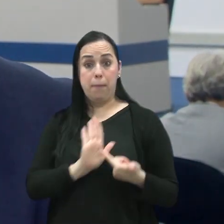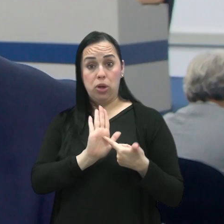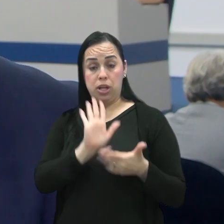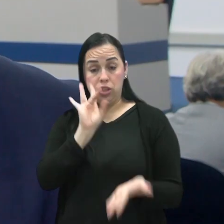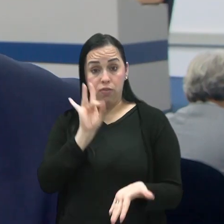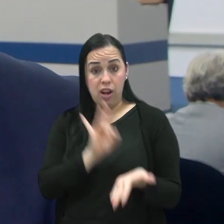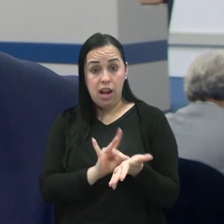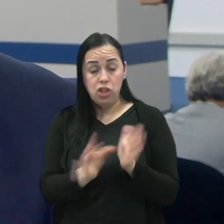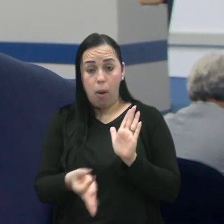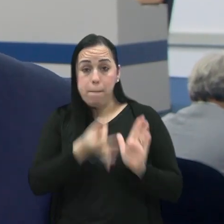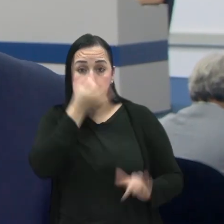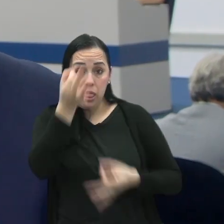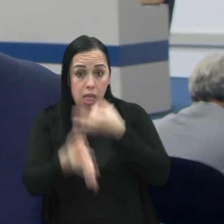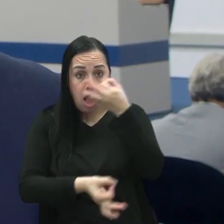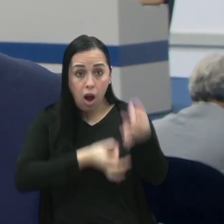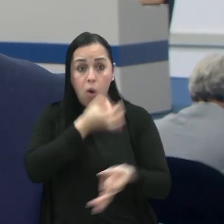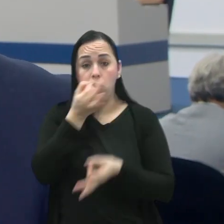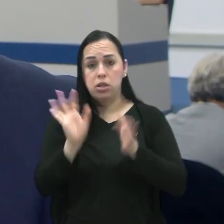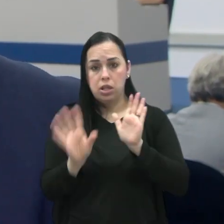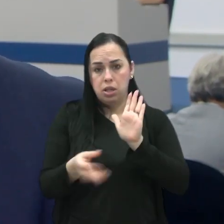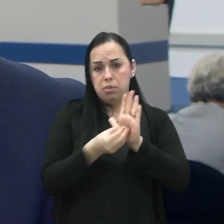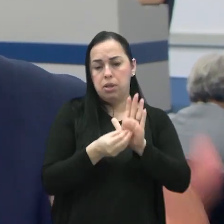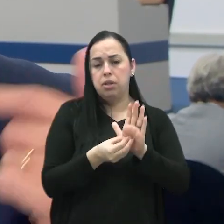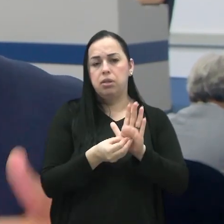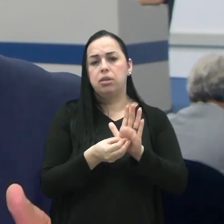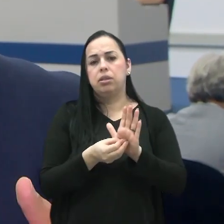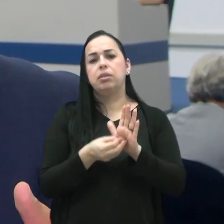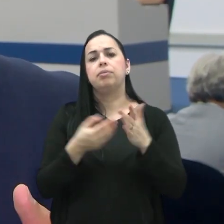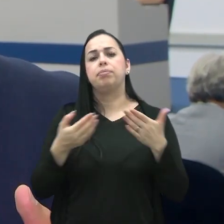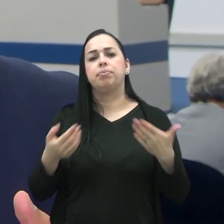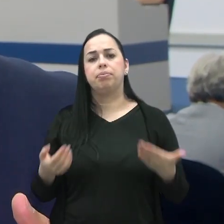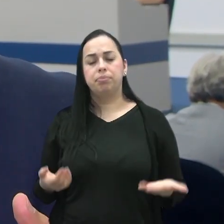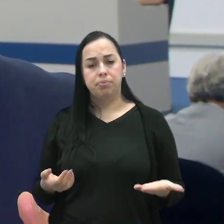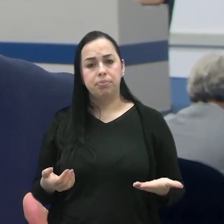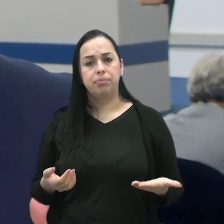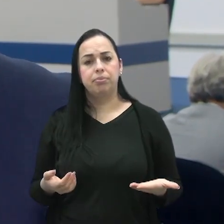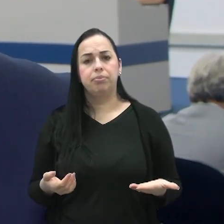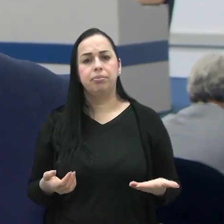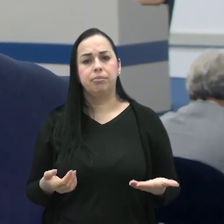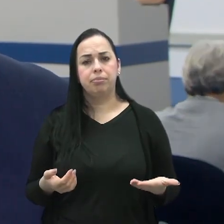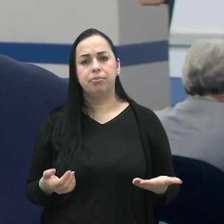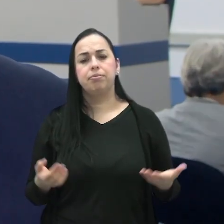apresentar realmente sugestões de trabalho que vão custar aos cofres municipais.